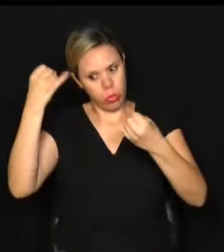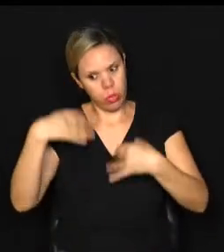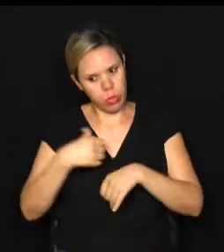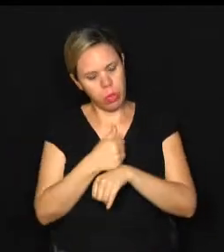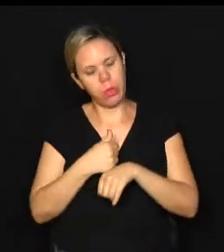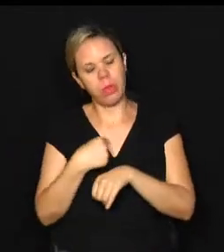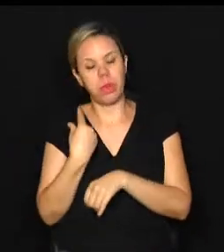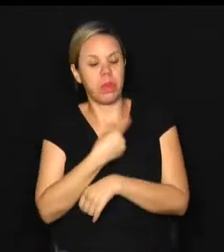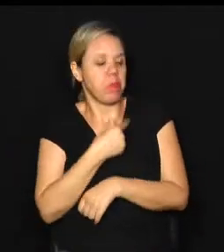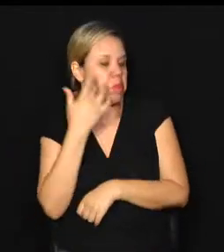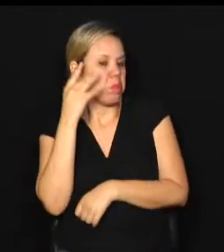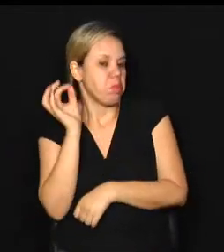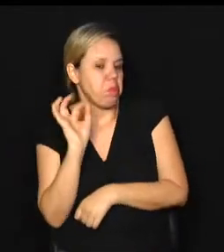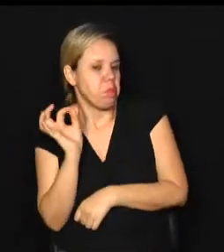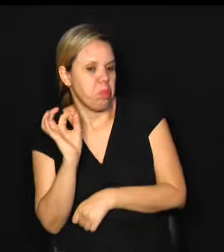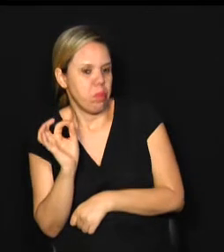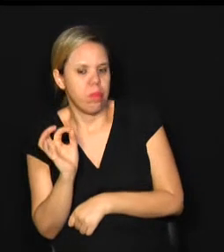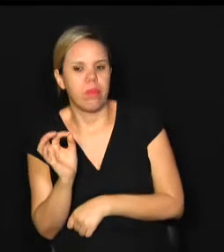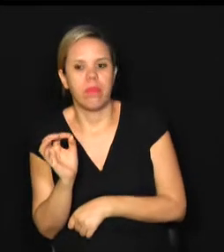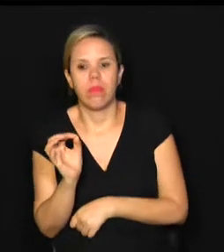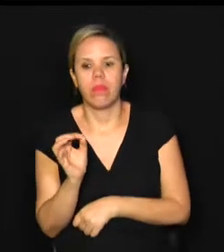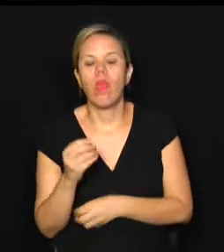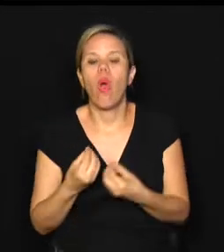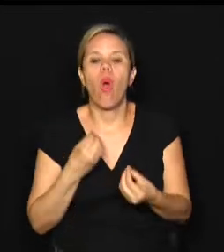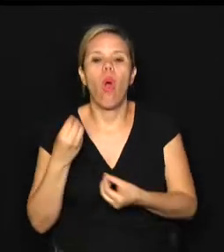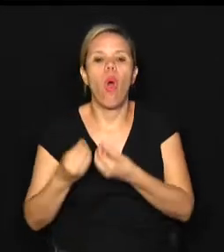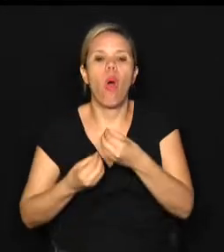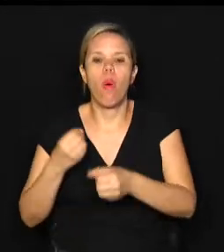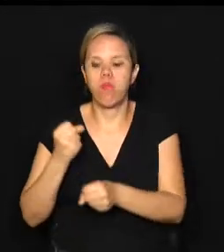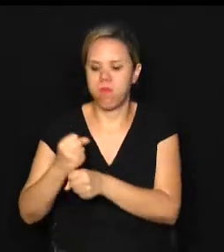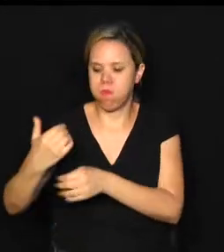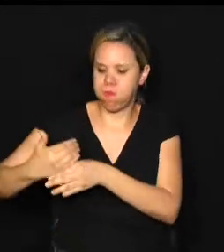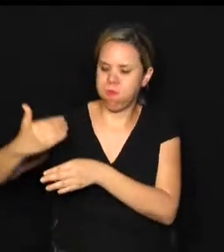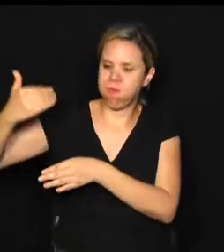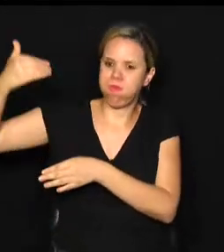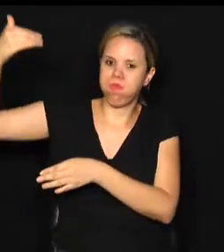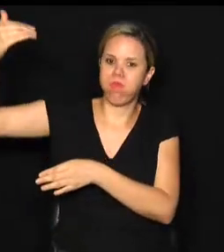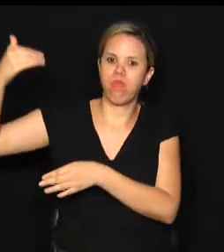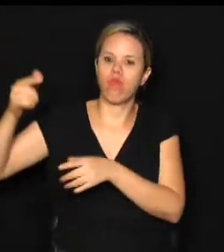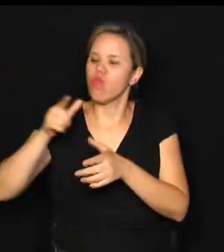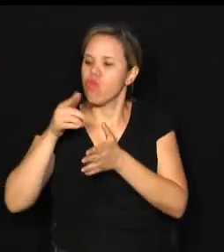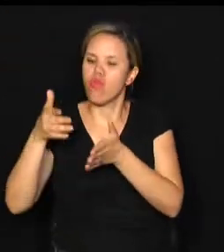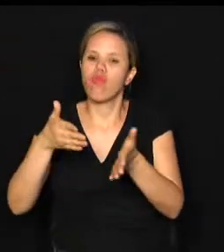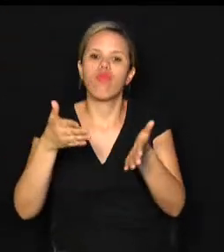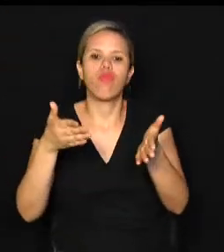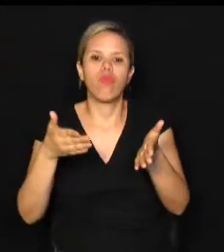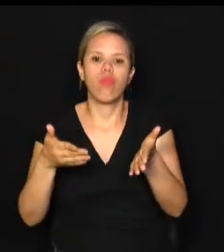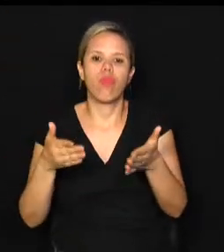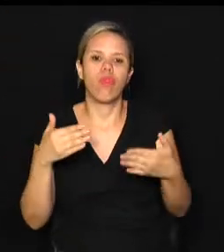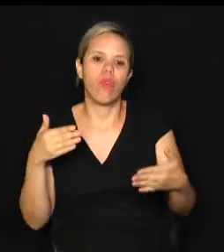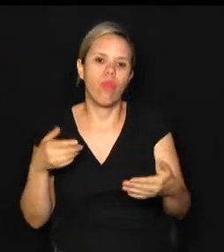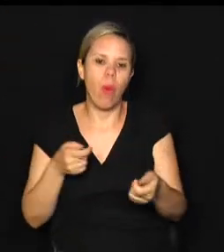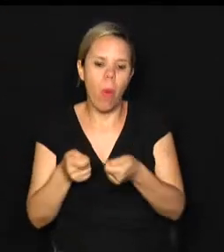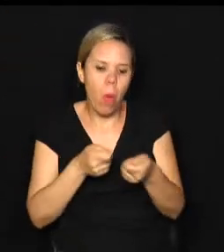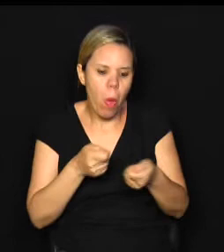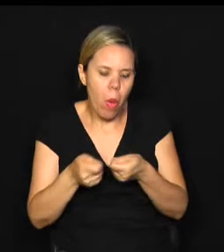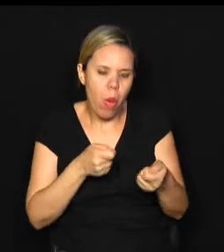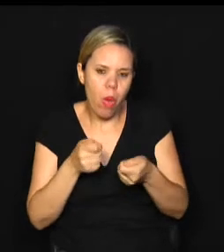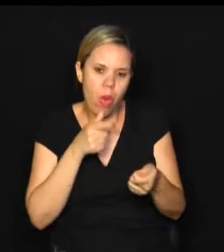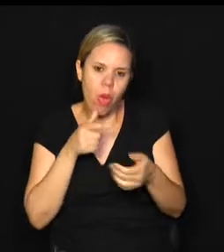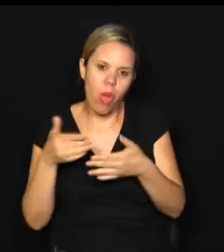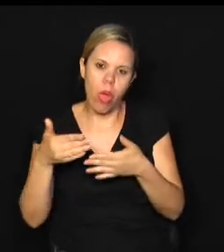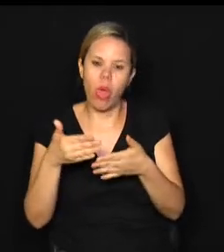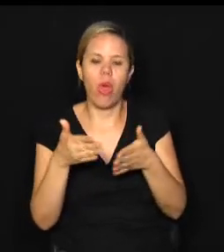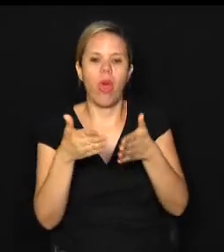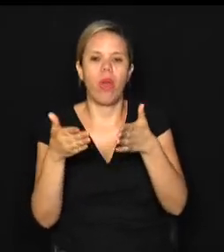dessa, porque não dá para entender, né? Como que uma represa abaixo, rio abaixo, vai conter uma represa rio acima, sendo que